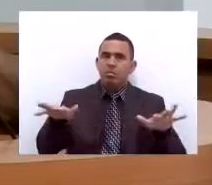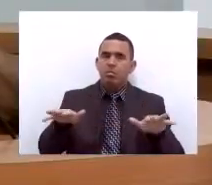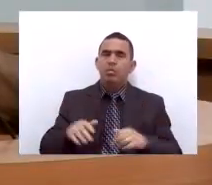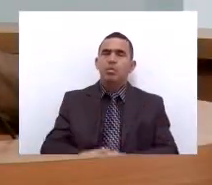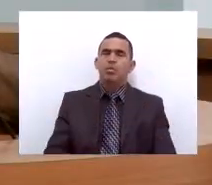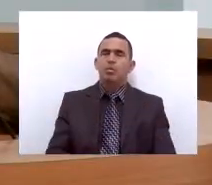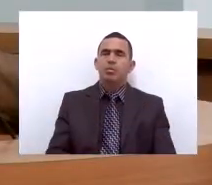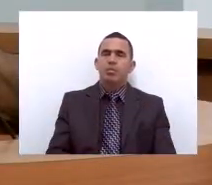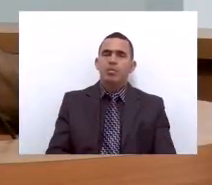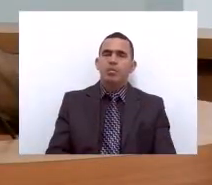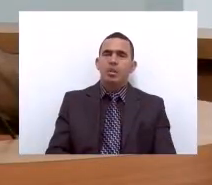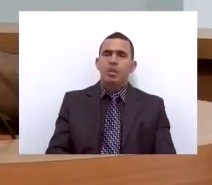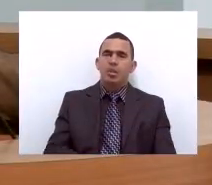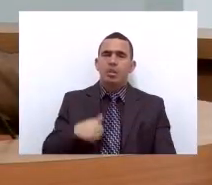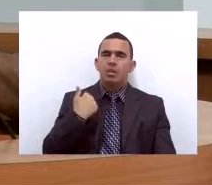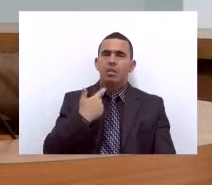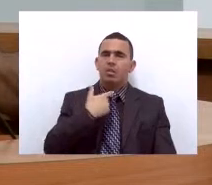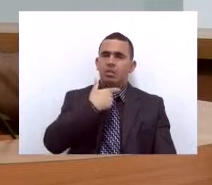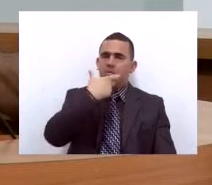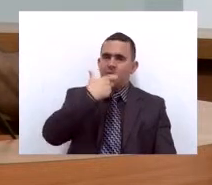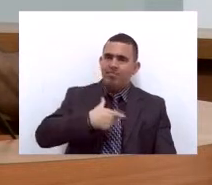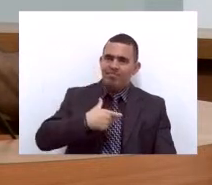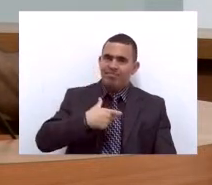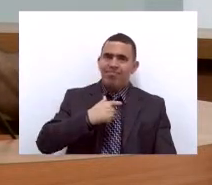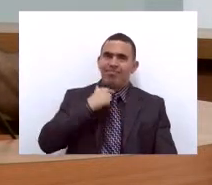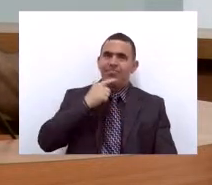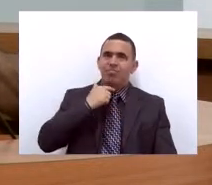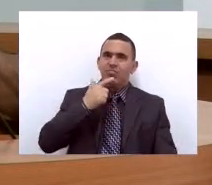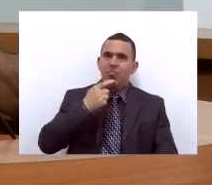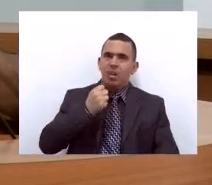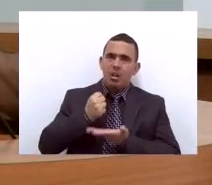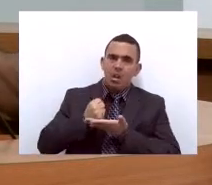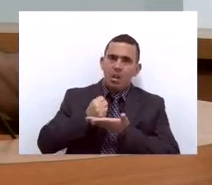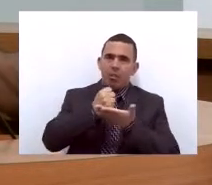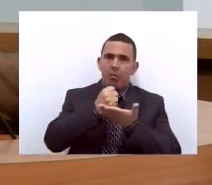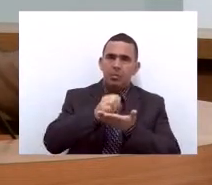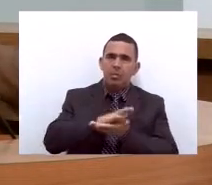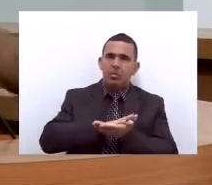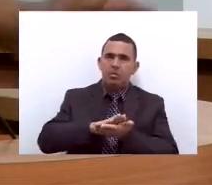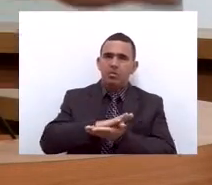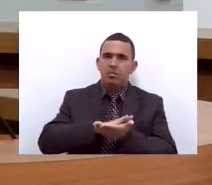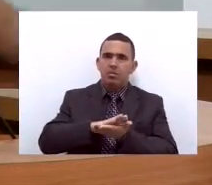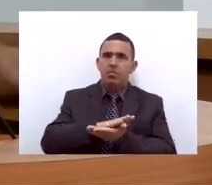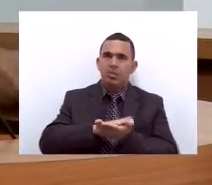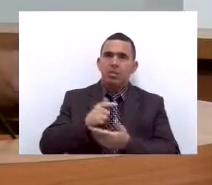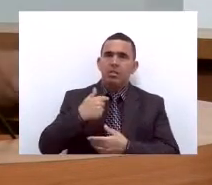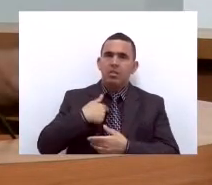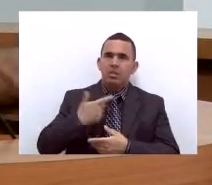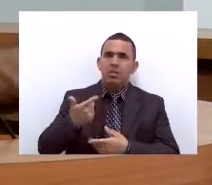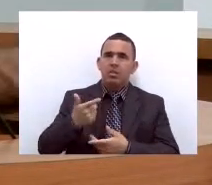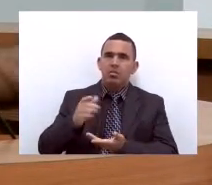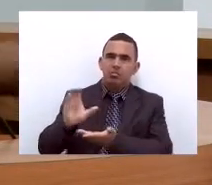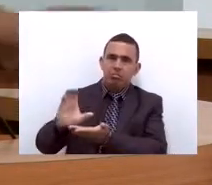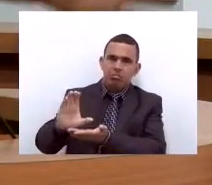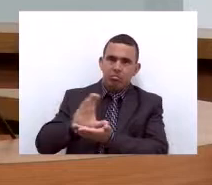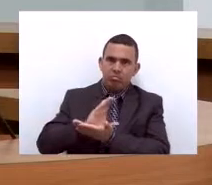E como a gente não tem apoio de forma nenhuma, eu tenho recebido uma ajuda